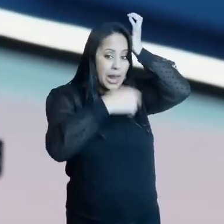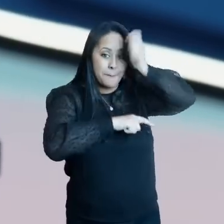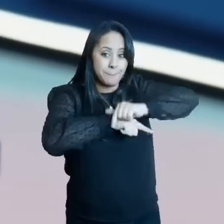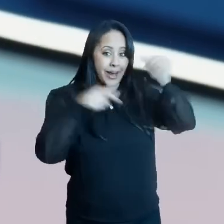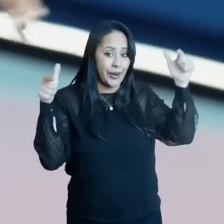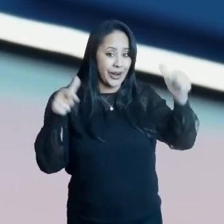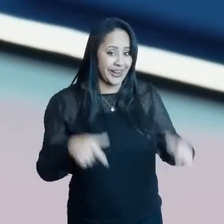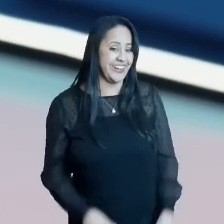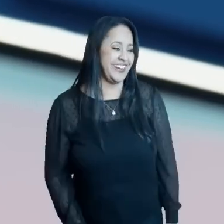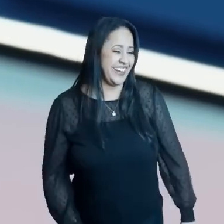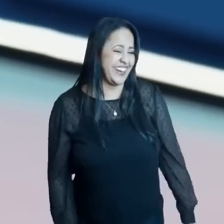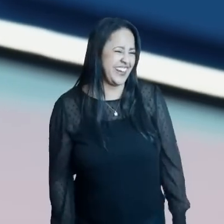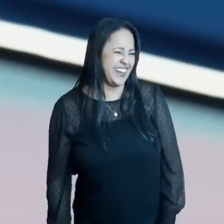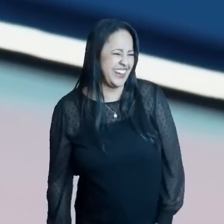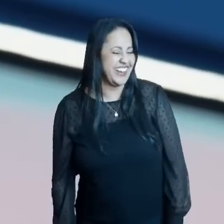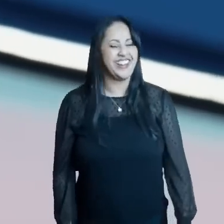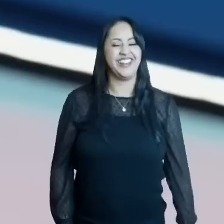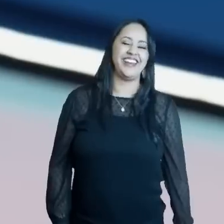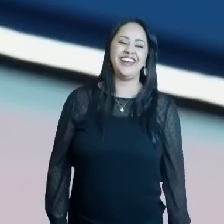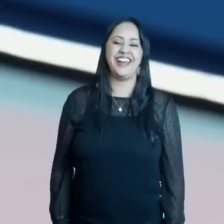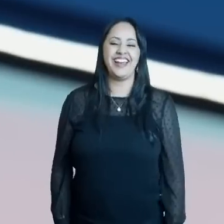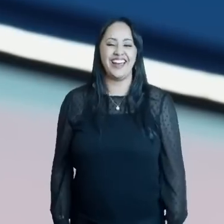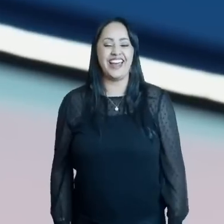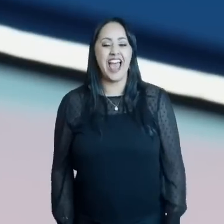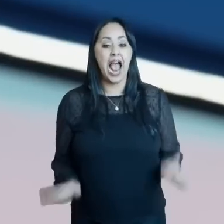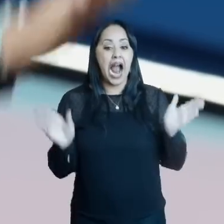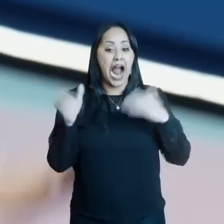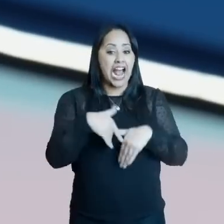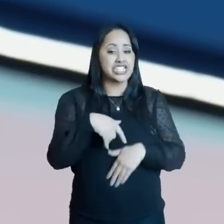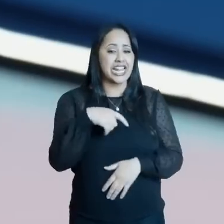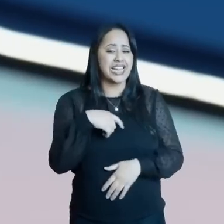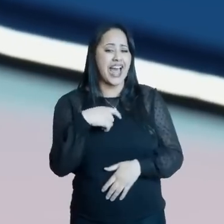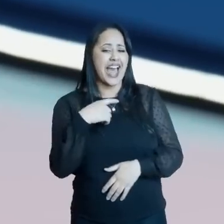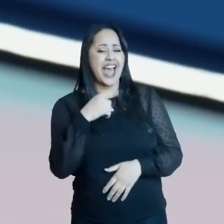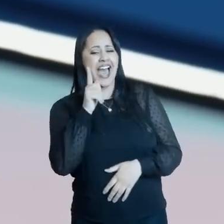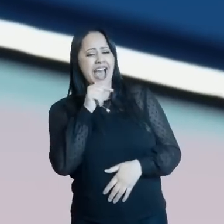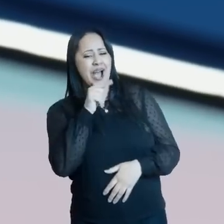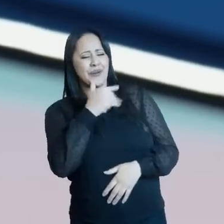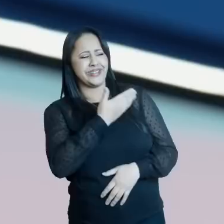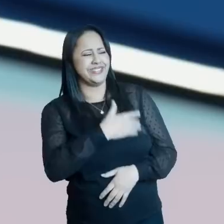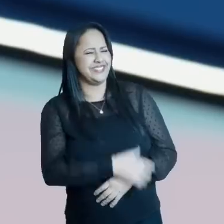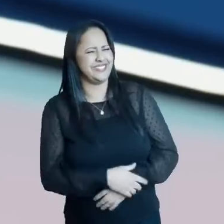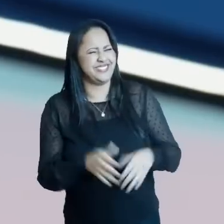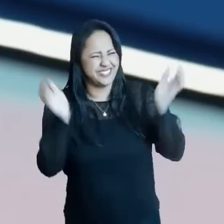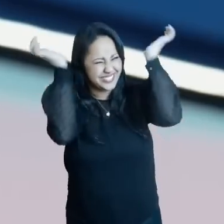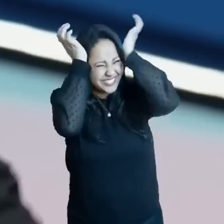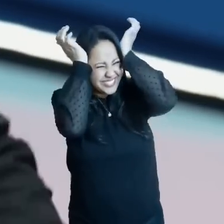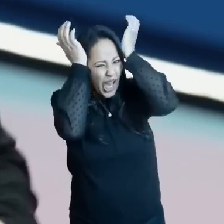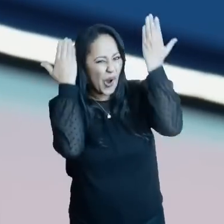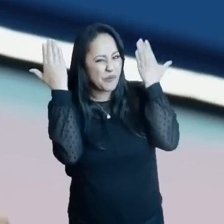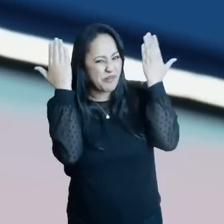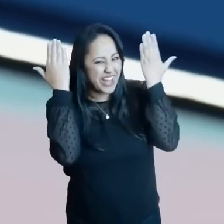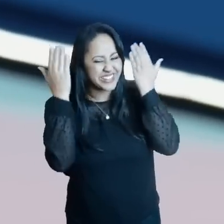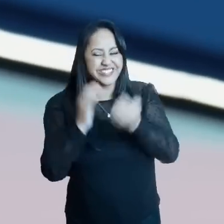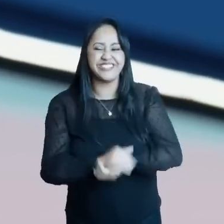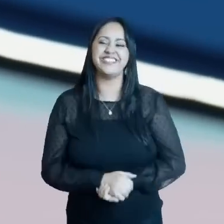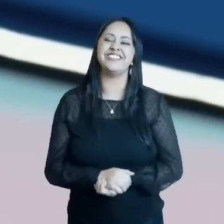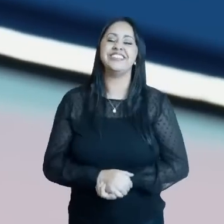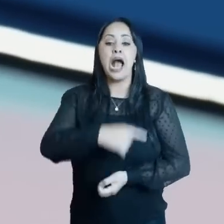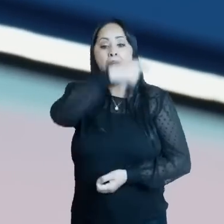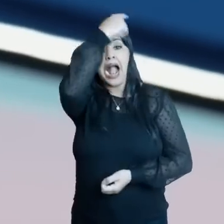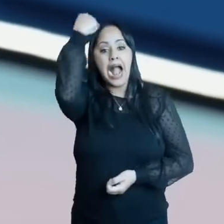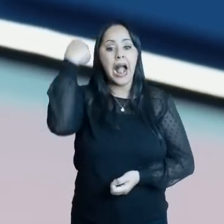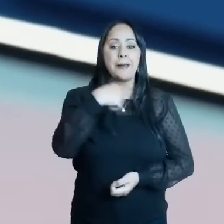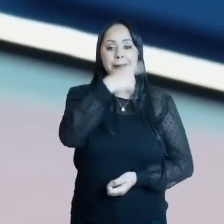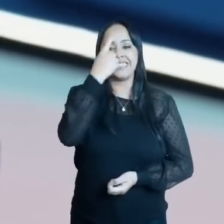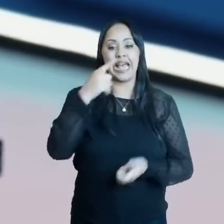resto da galera, né? Então, assim, enquanto as caixas d'água, as cabeças de 1.000 litros, a dele é de 5. Mas, mesmo assim, você tem que